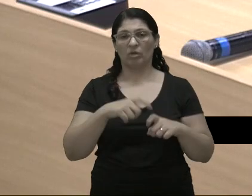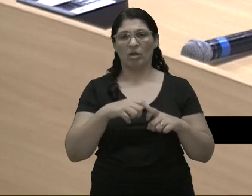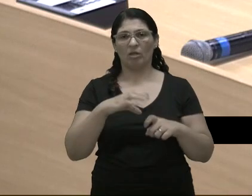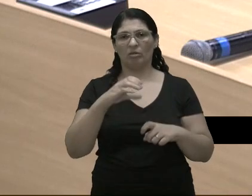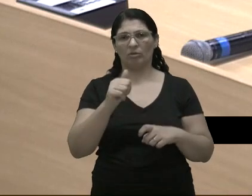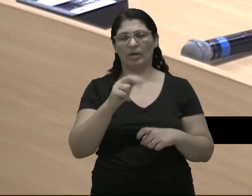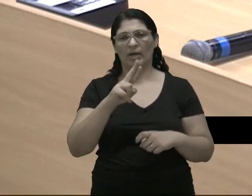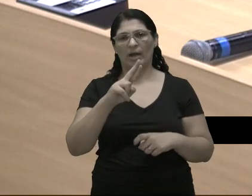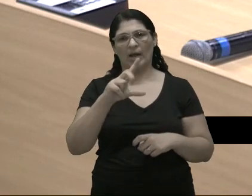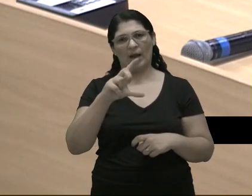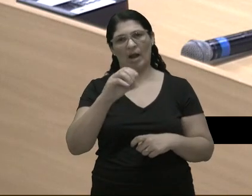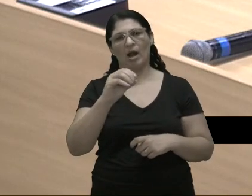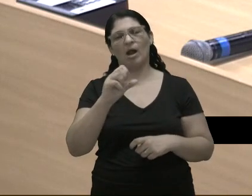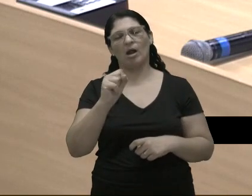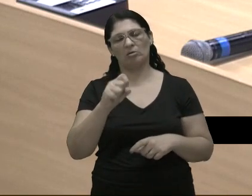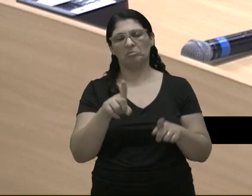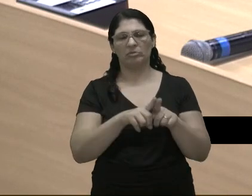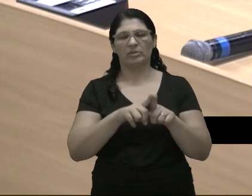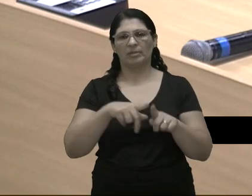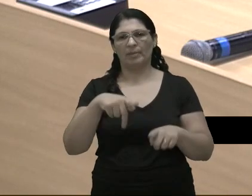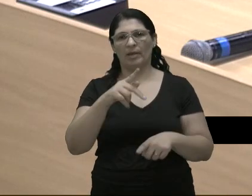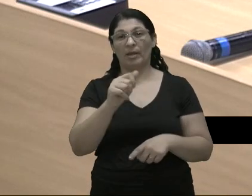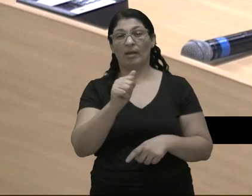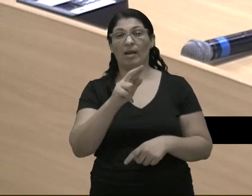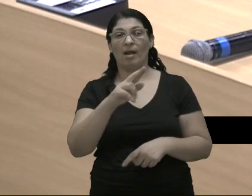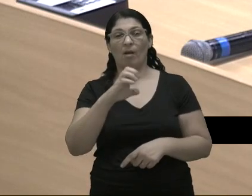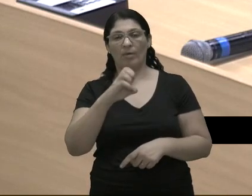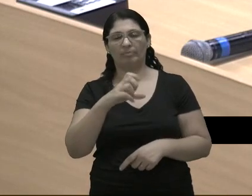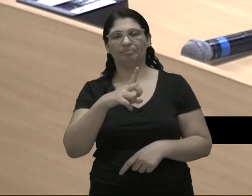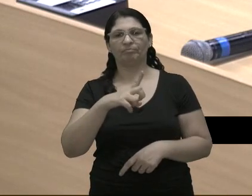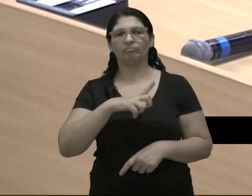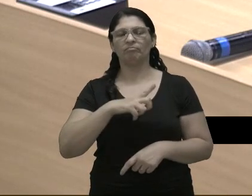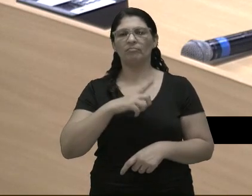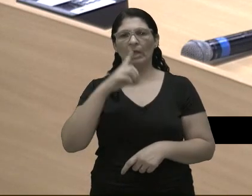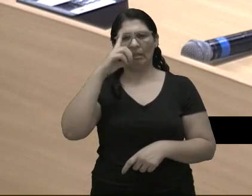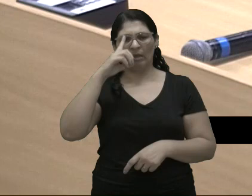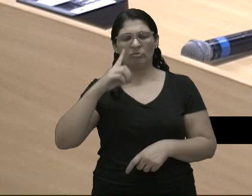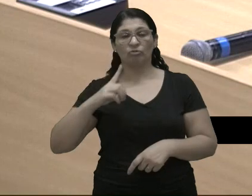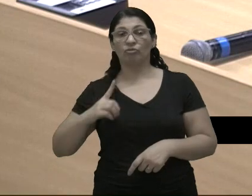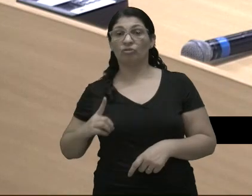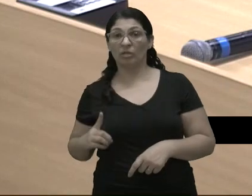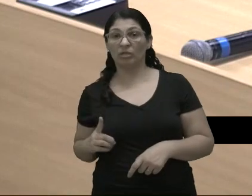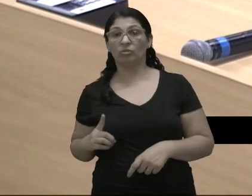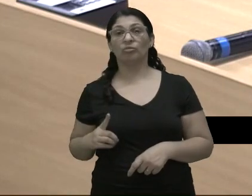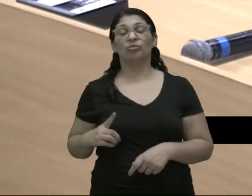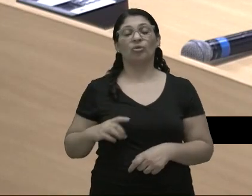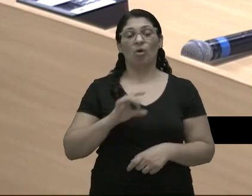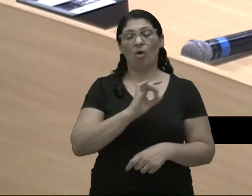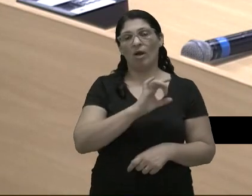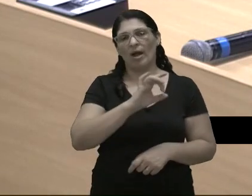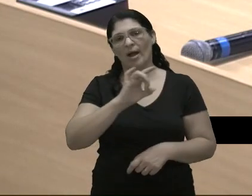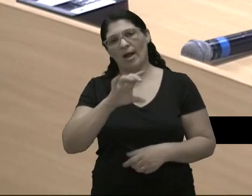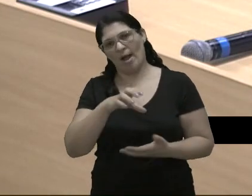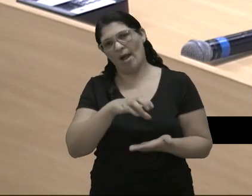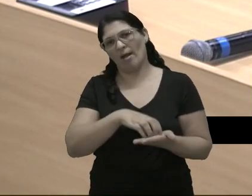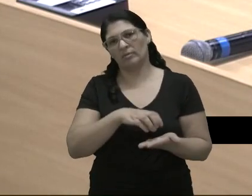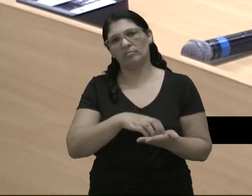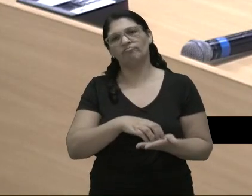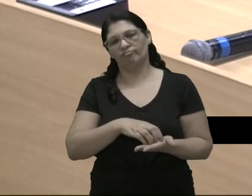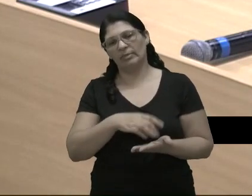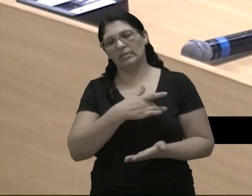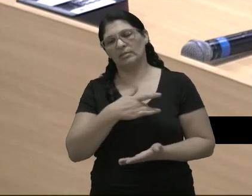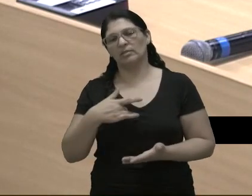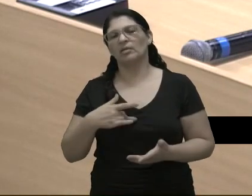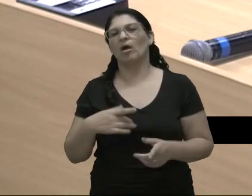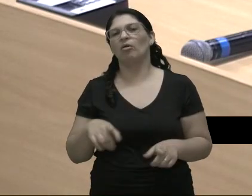ou o Cauê, existe o diretor clínico das unidades também, tá? Mas, de novo, mais uma vez, se for muito específico